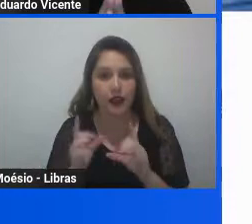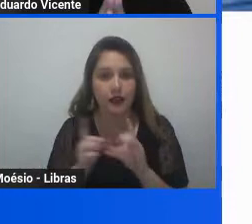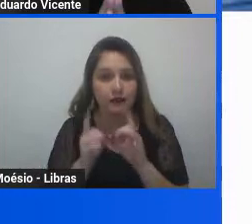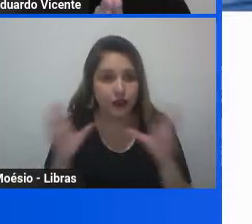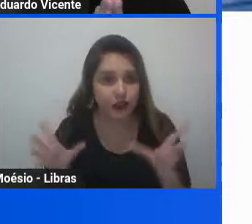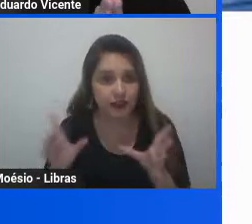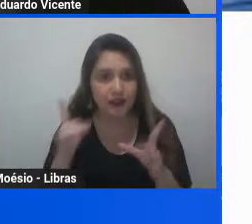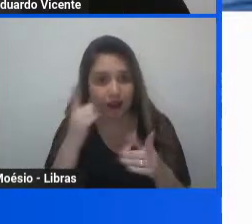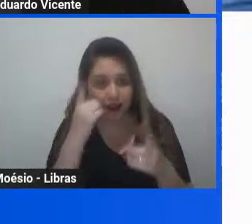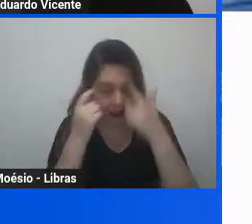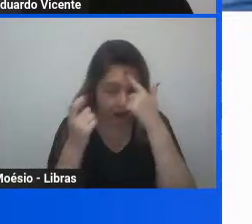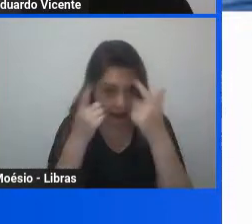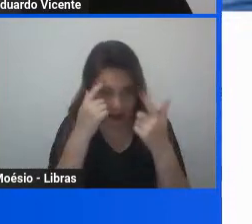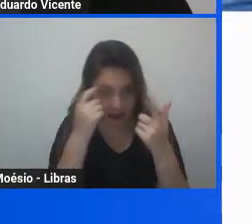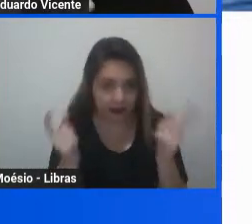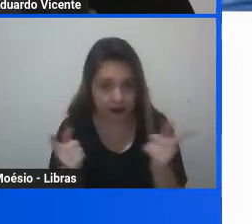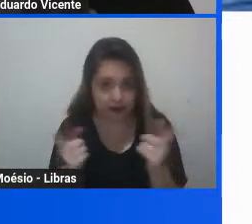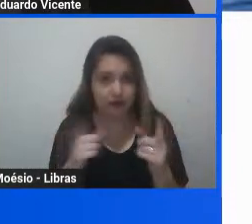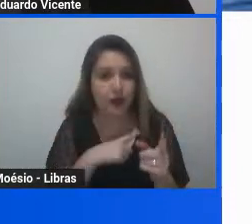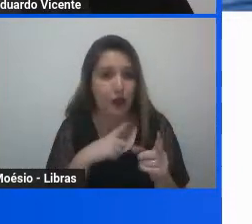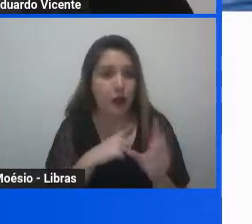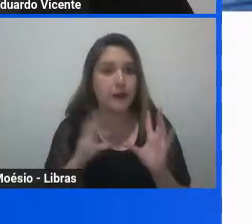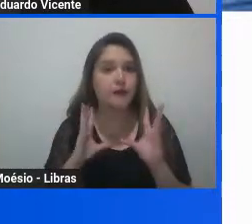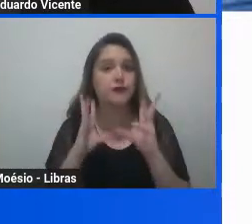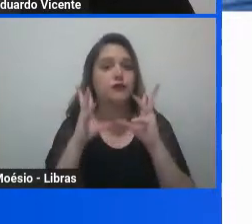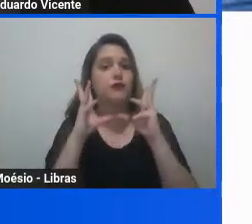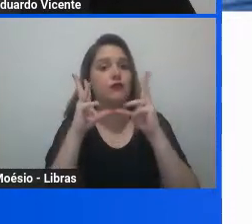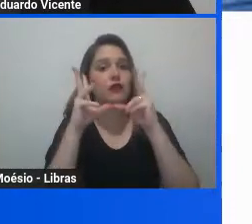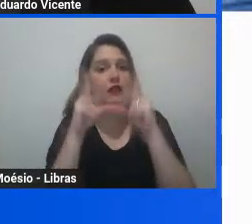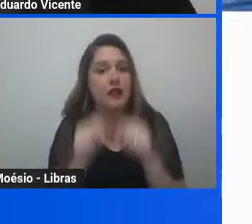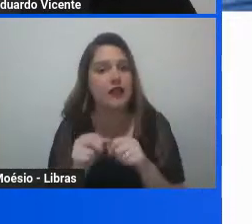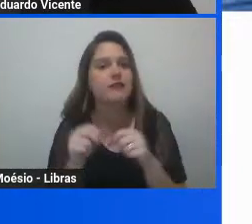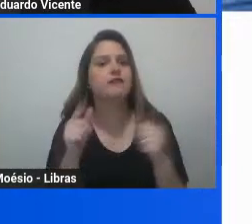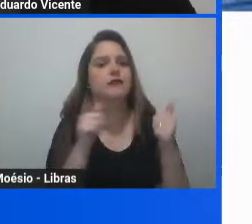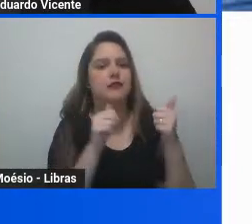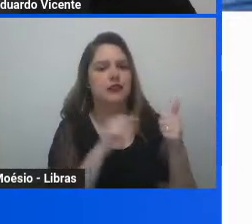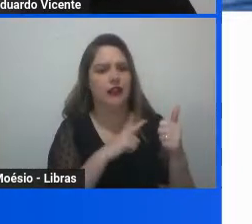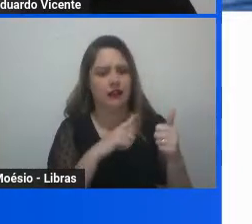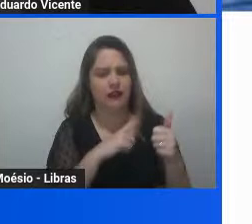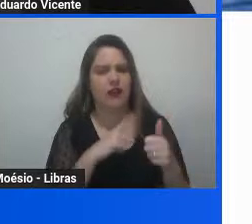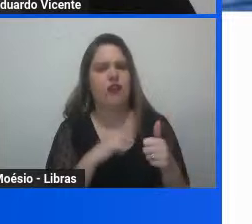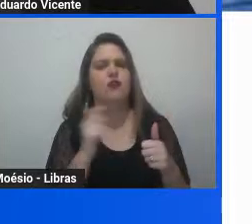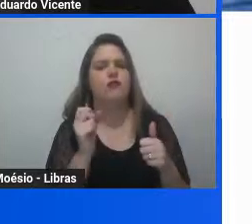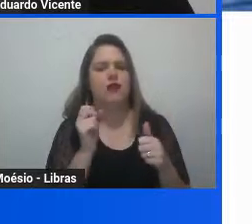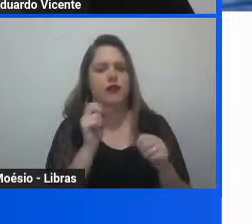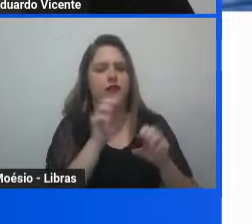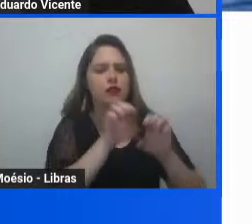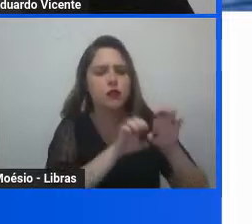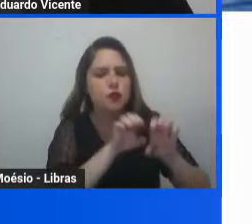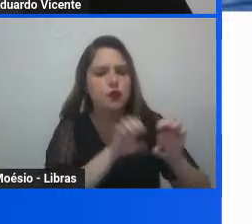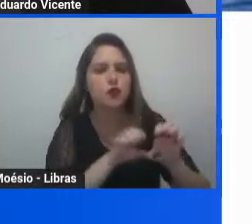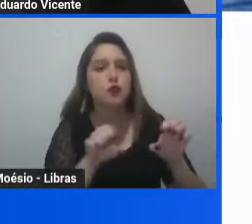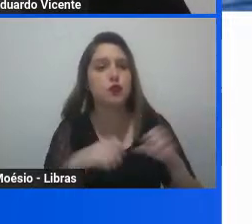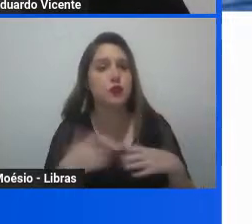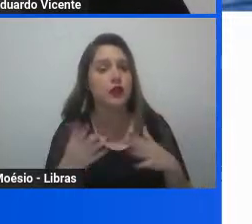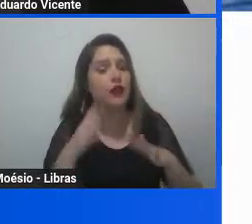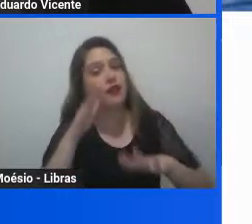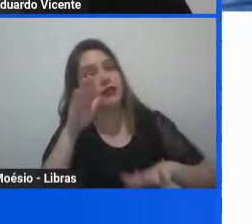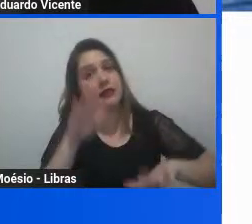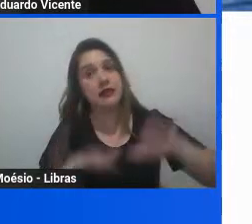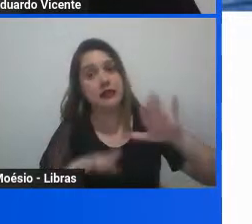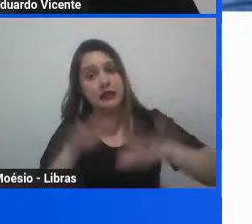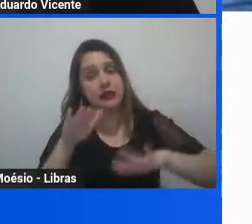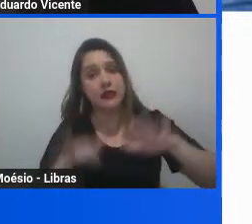esta. A ideia é você não se tornar uma nova vítima, porque já tem uma vítima, a que está nessa situação. E dependendo da situação,